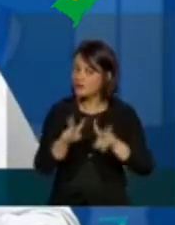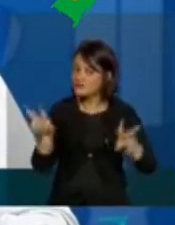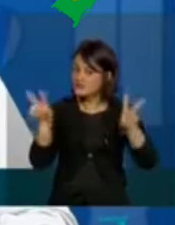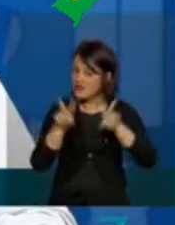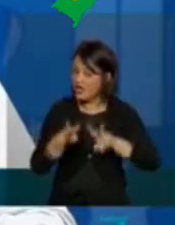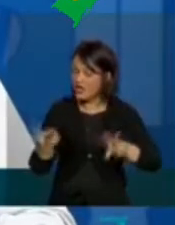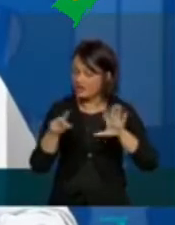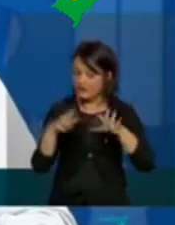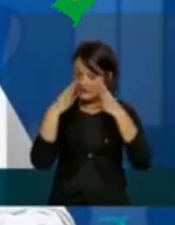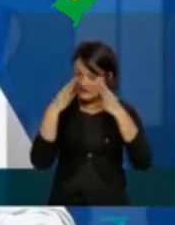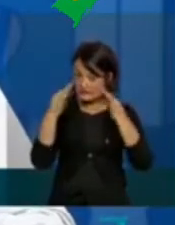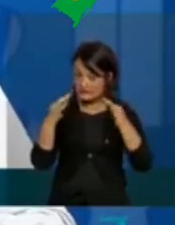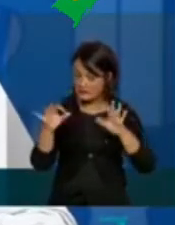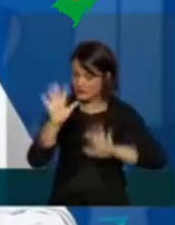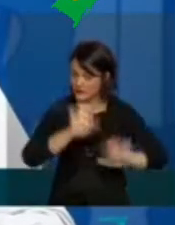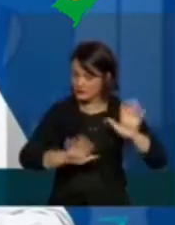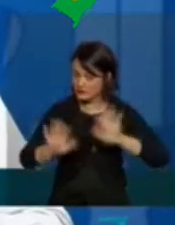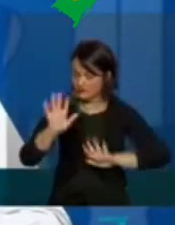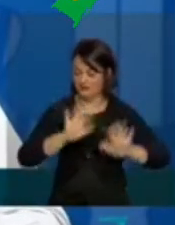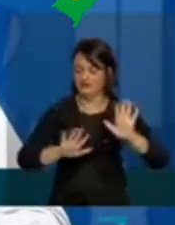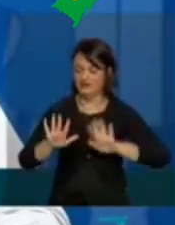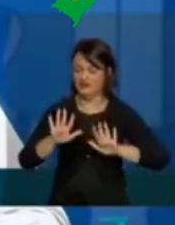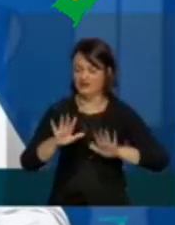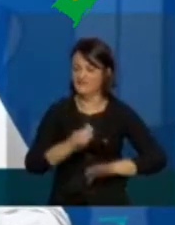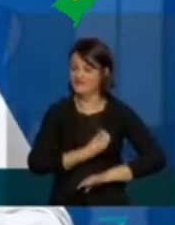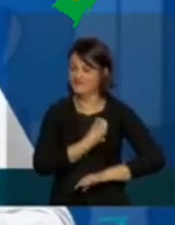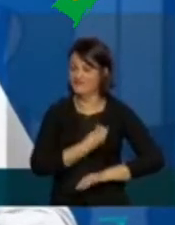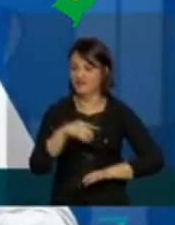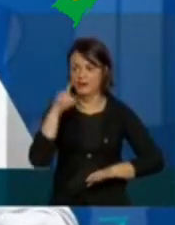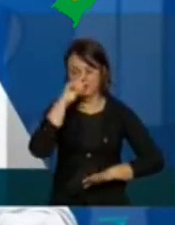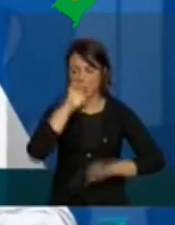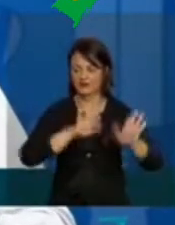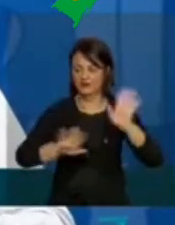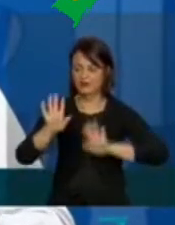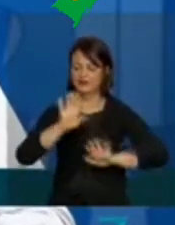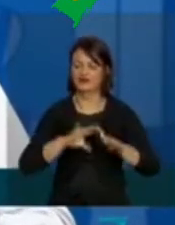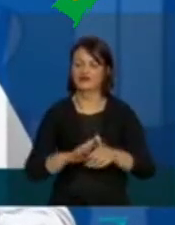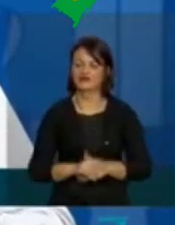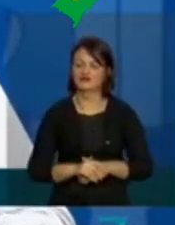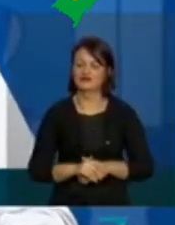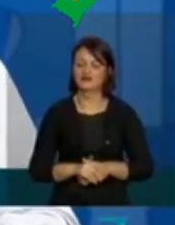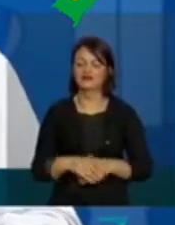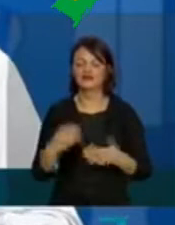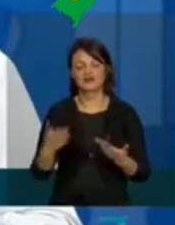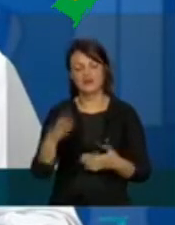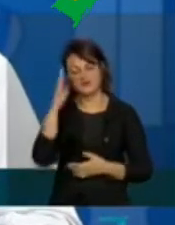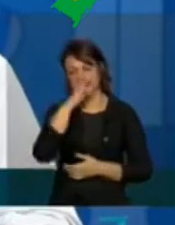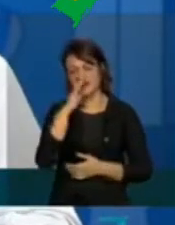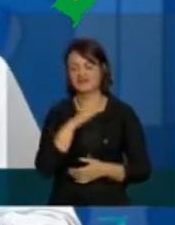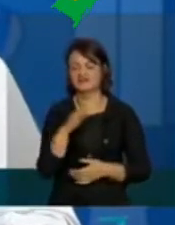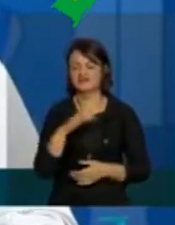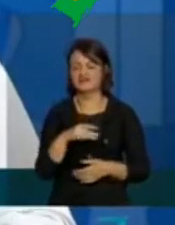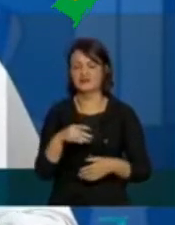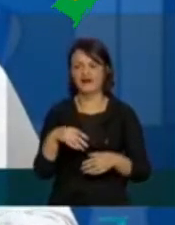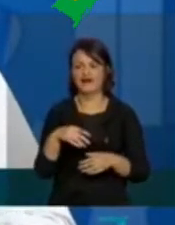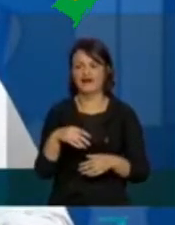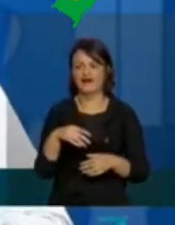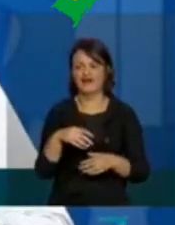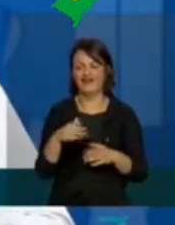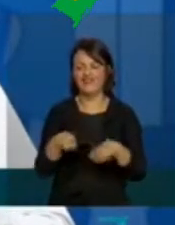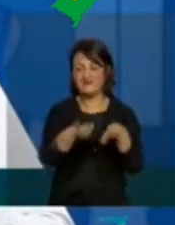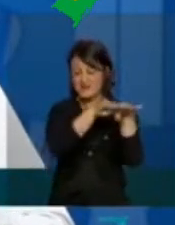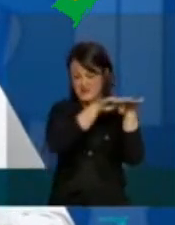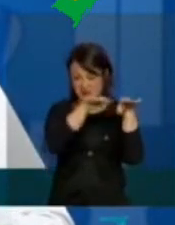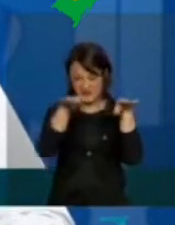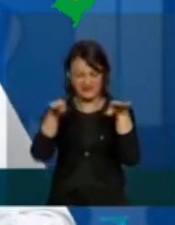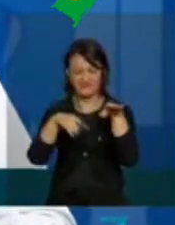Observação, atenção, cuidado, vidas em risco. Então, nosso país é um país assimétrico, é um